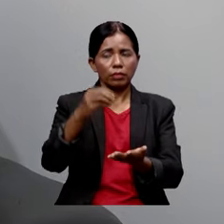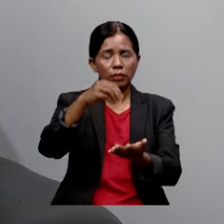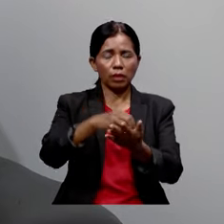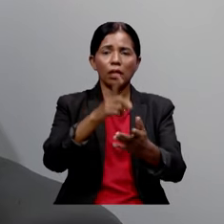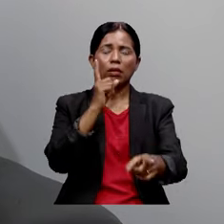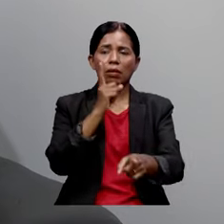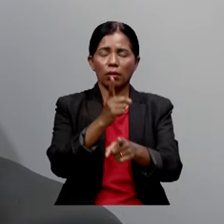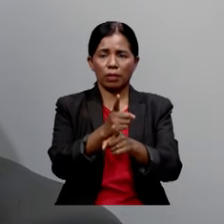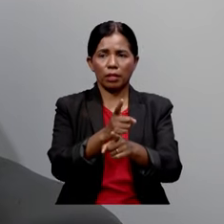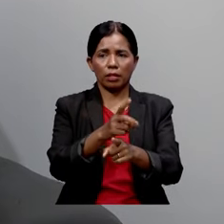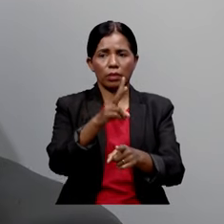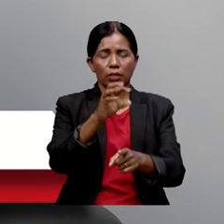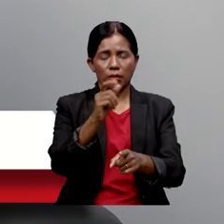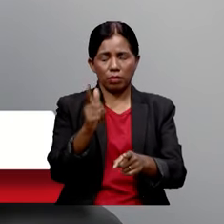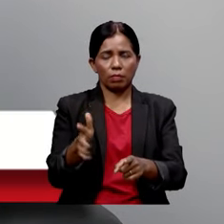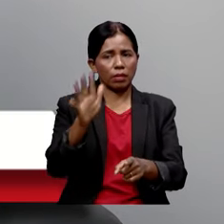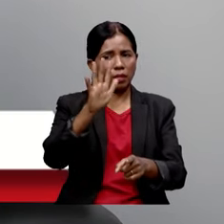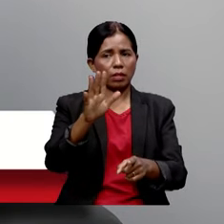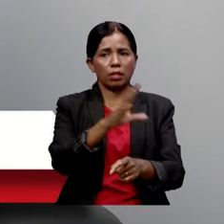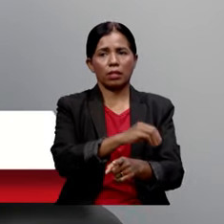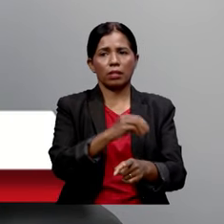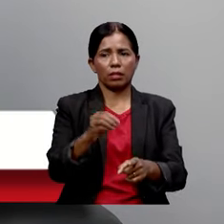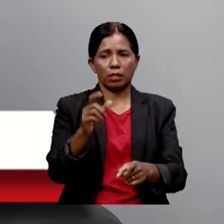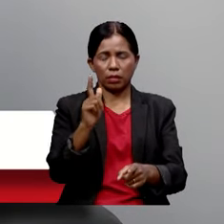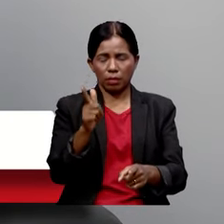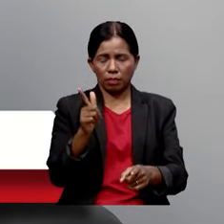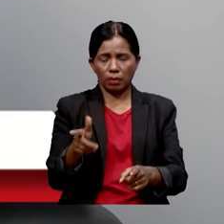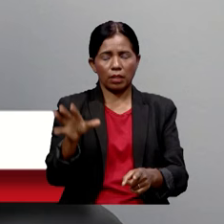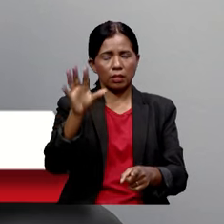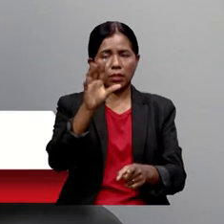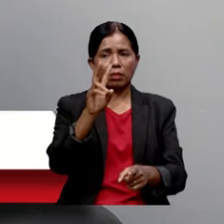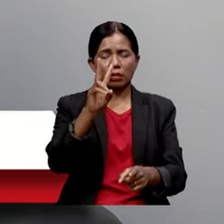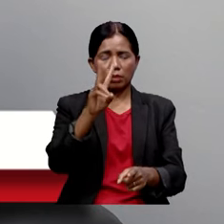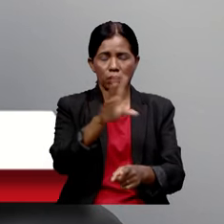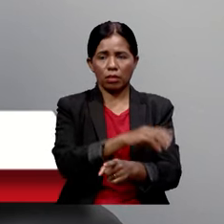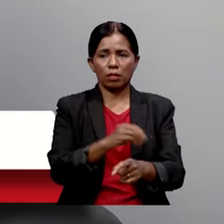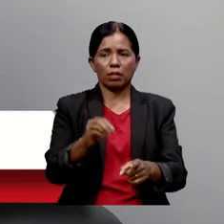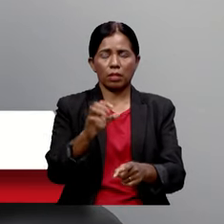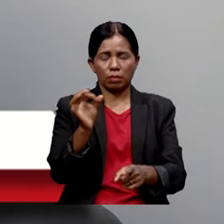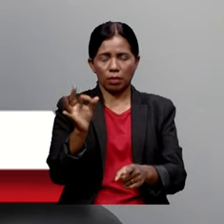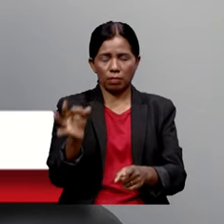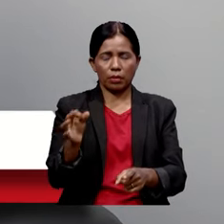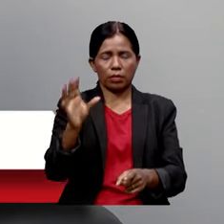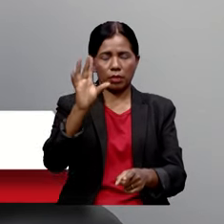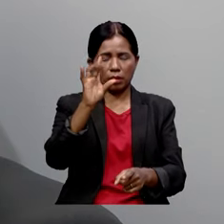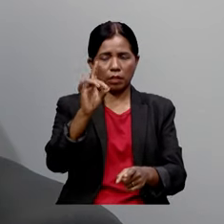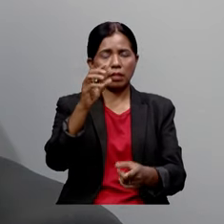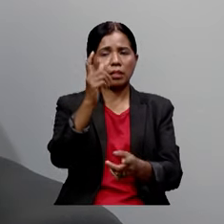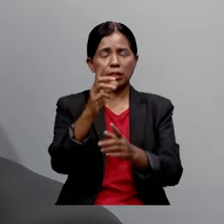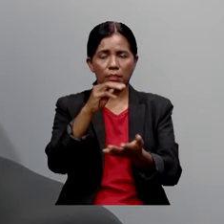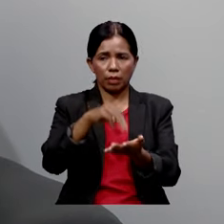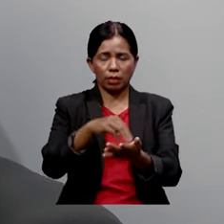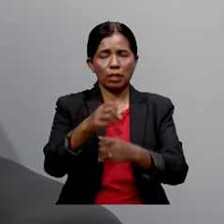de 2025 nem 99 milhões. Não é muito com orçamento tinha anterior